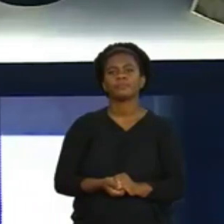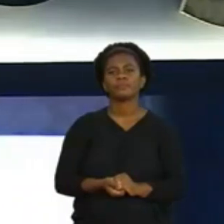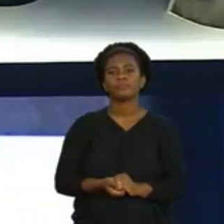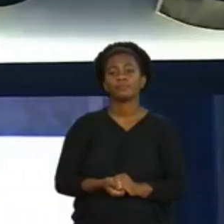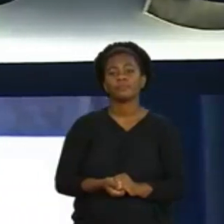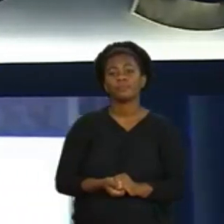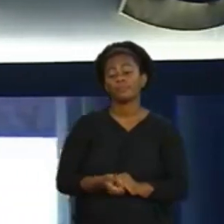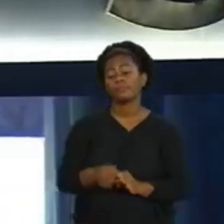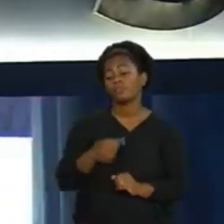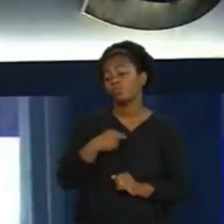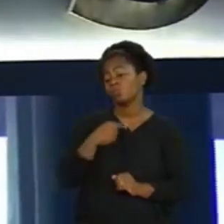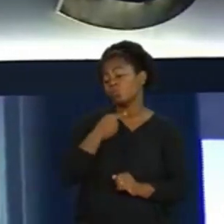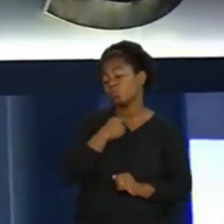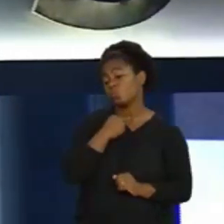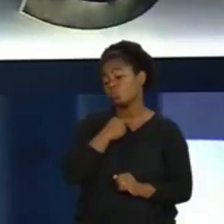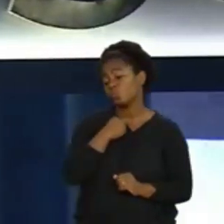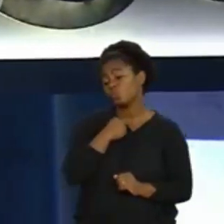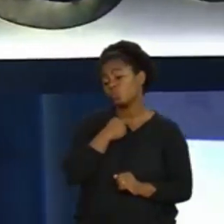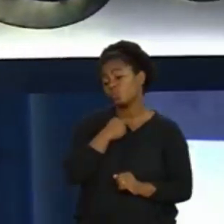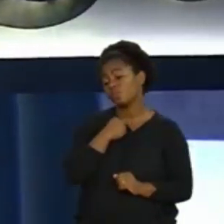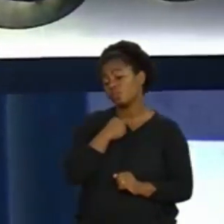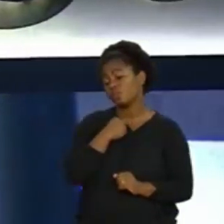eu não posso revelar,